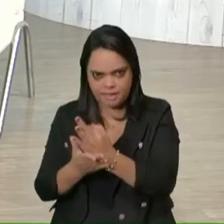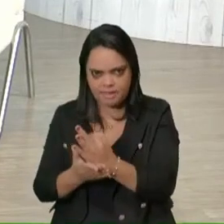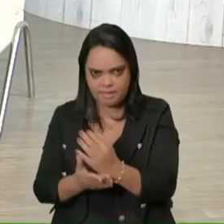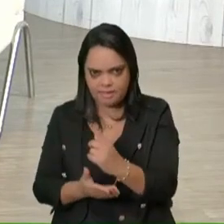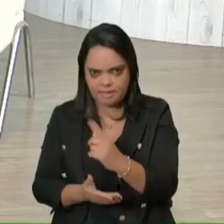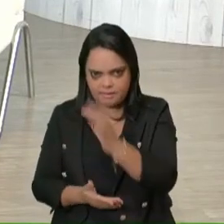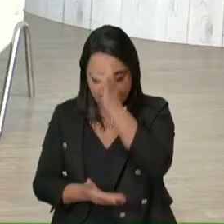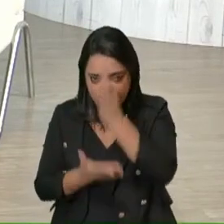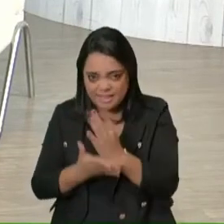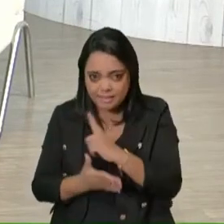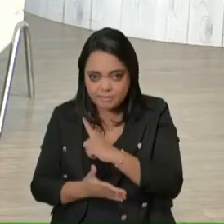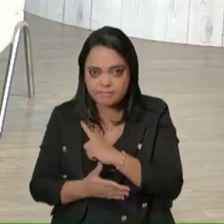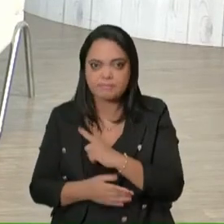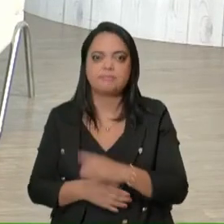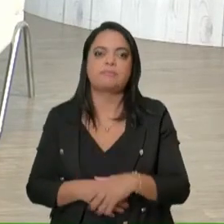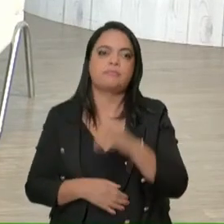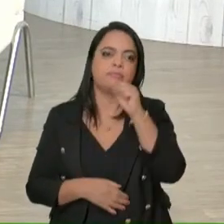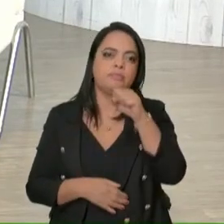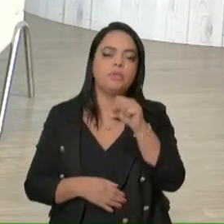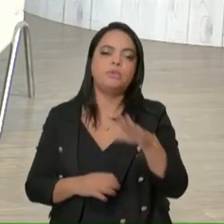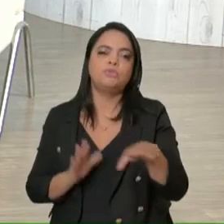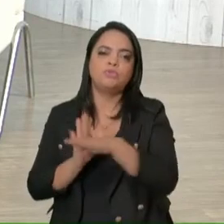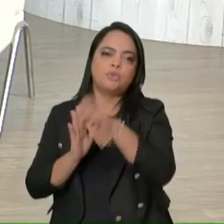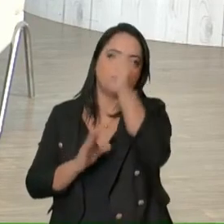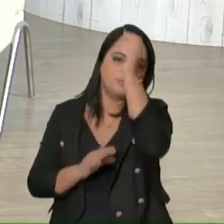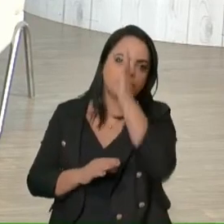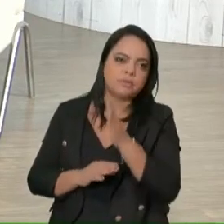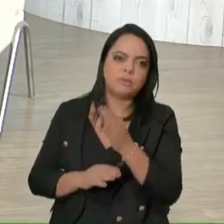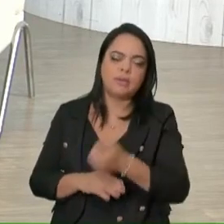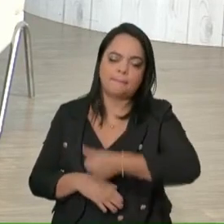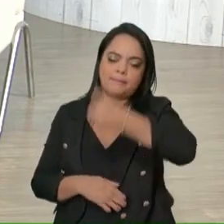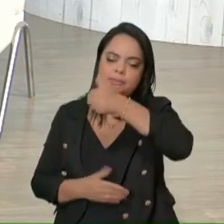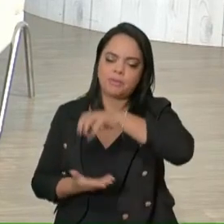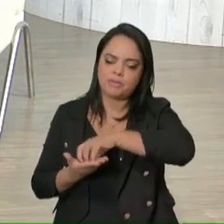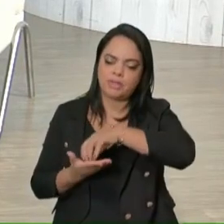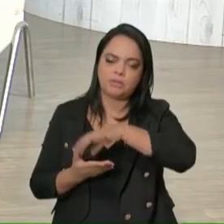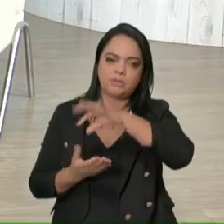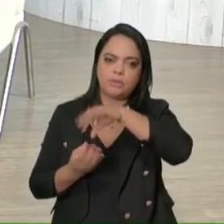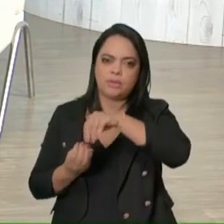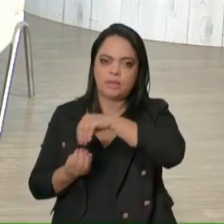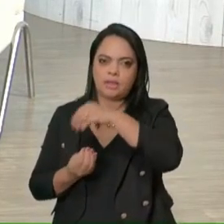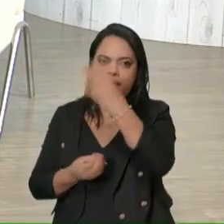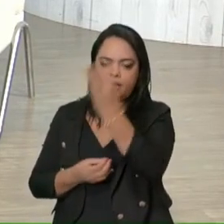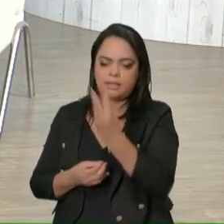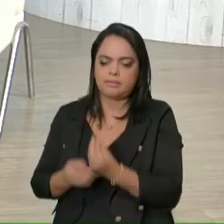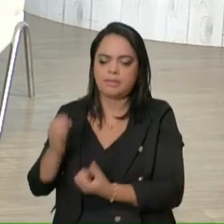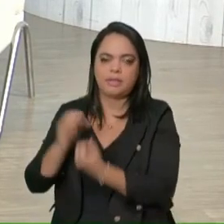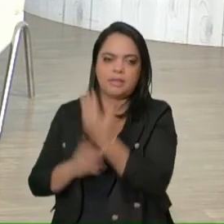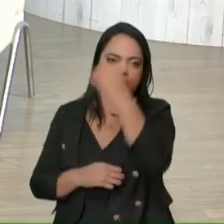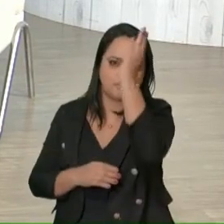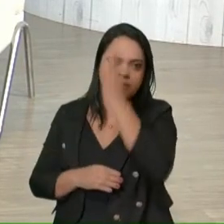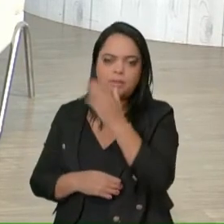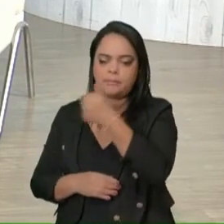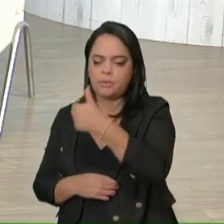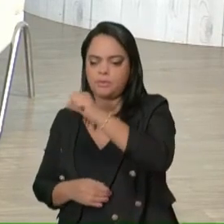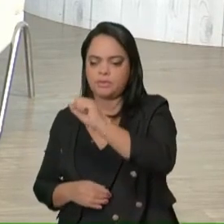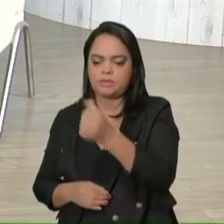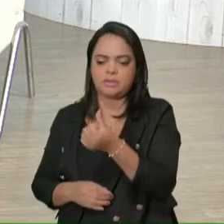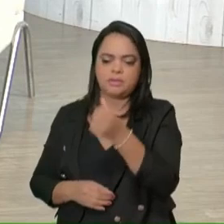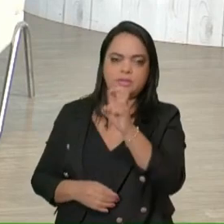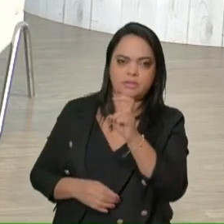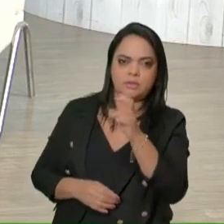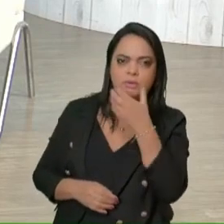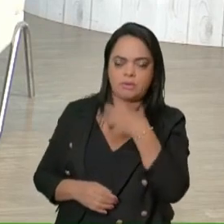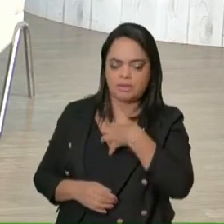Sim. Inclusive, quando ela veio para o Brasil, né, o primeiro centro espírita criado no Brasil foi em 1865, em Salvador. E de lá para cá, nós tivemos